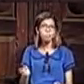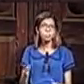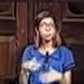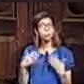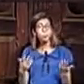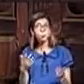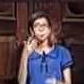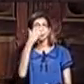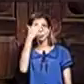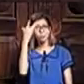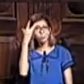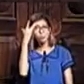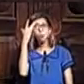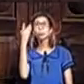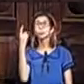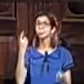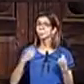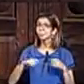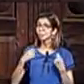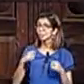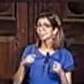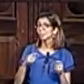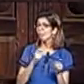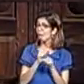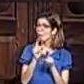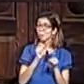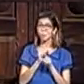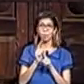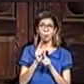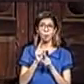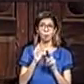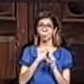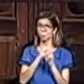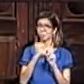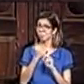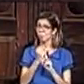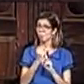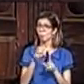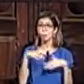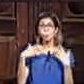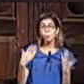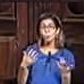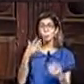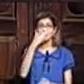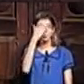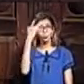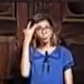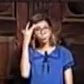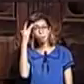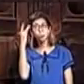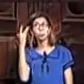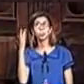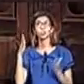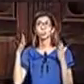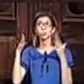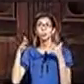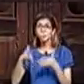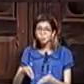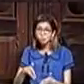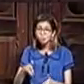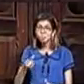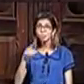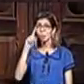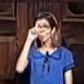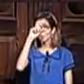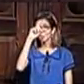Daquela pessoa que depende do aluguel social. Daquela pessoa que chega na porta de um